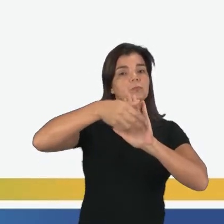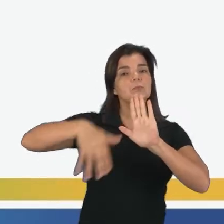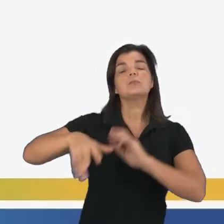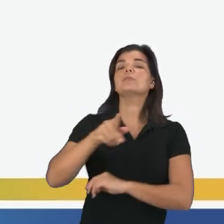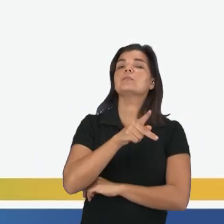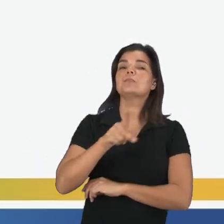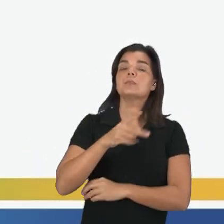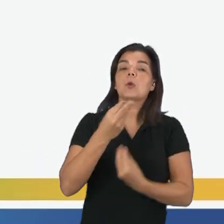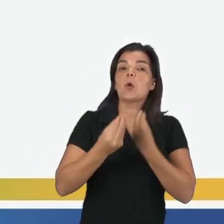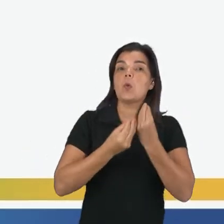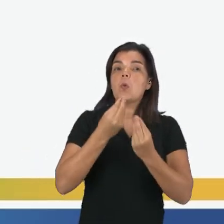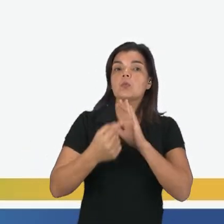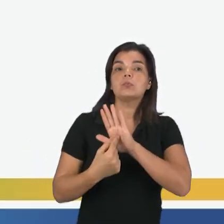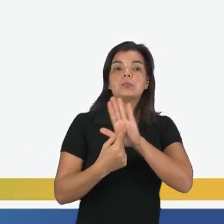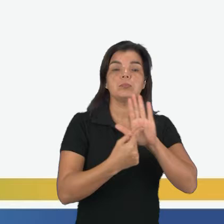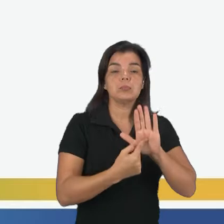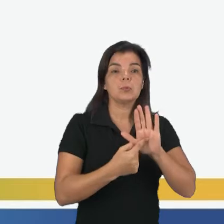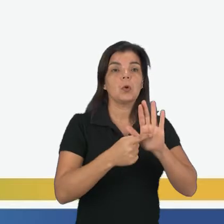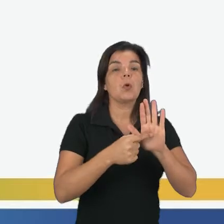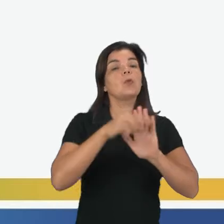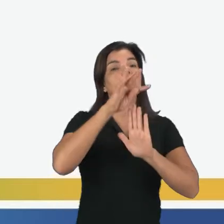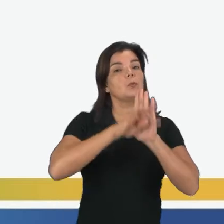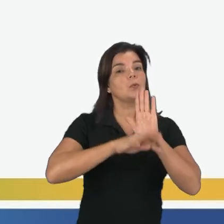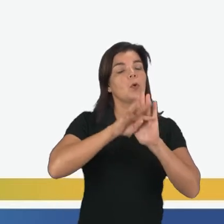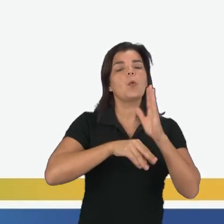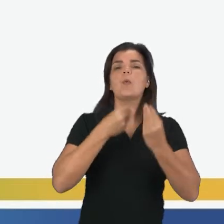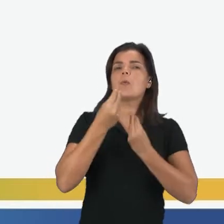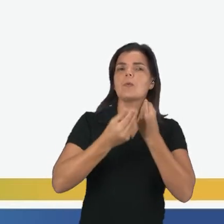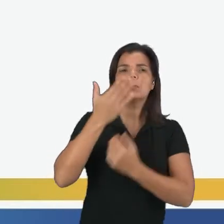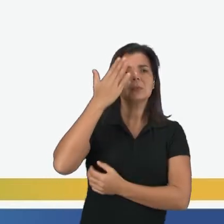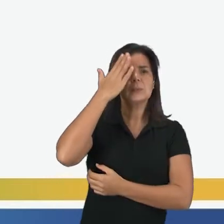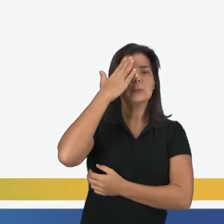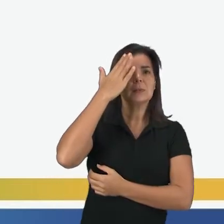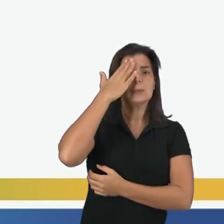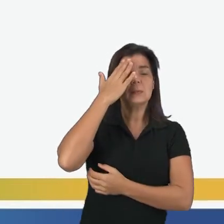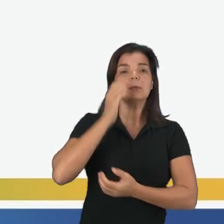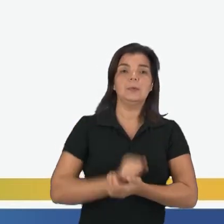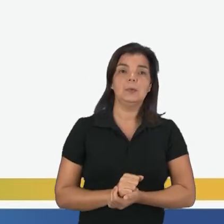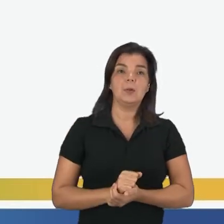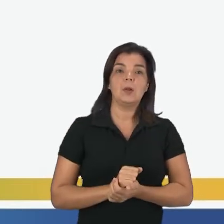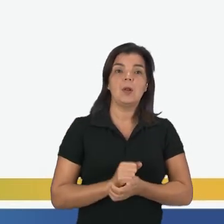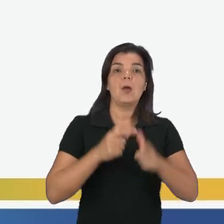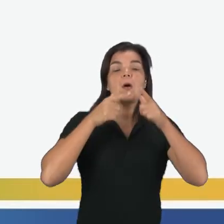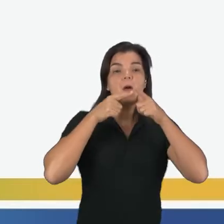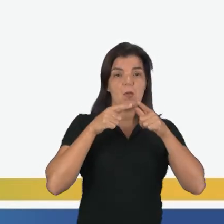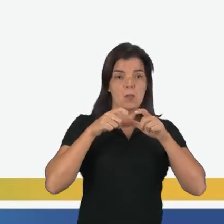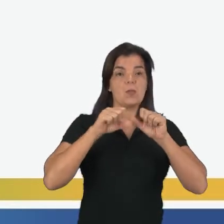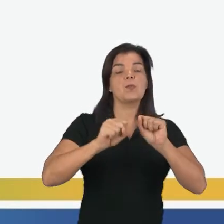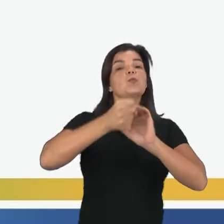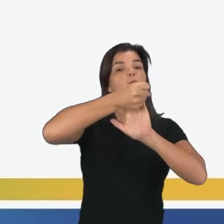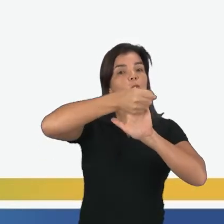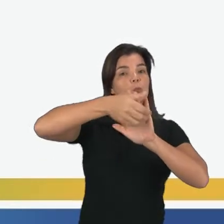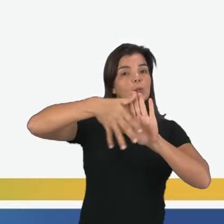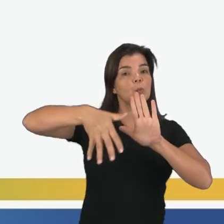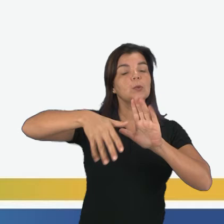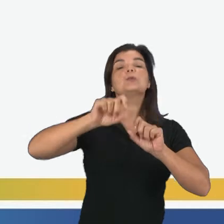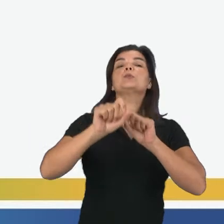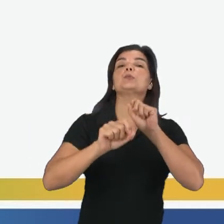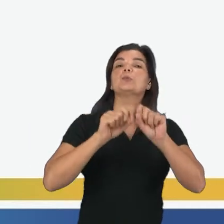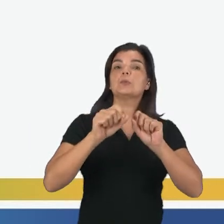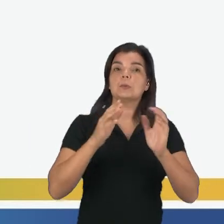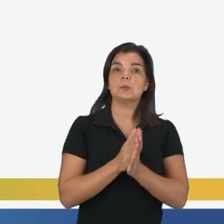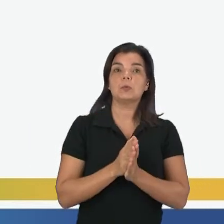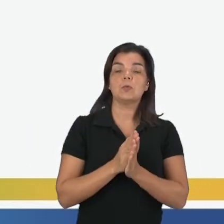professora? Como elas se manifestam no texto? Como eu entendo isso? As figuras de linguagem são